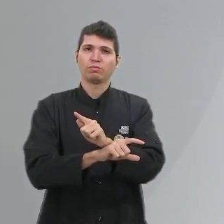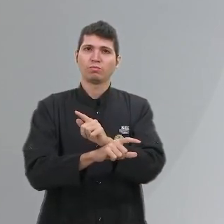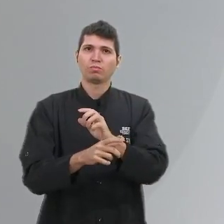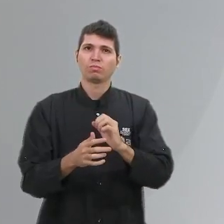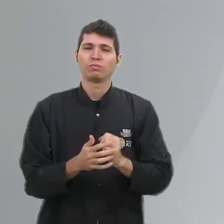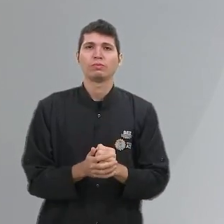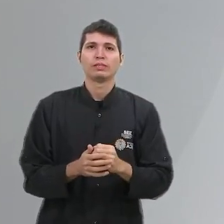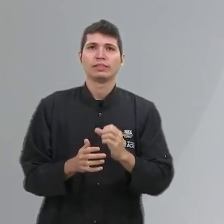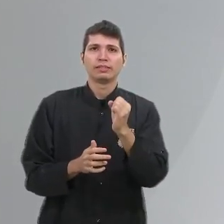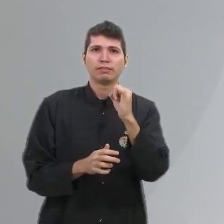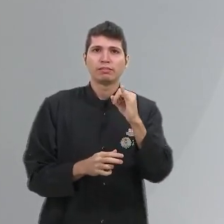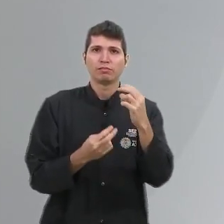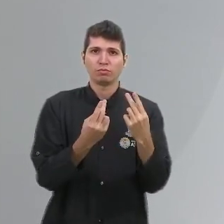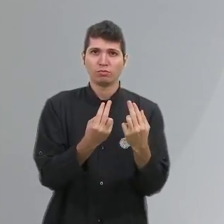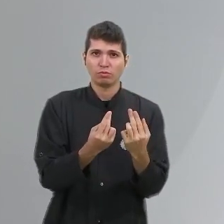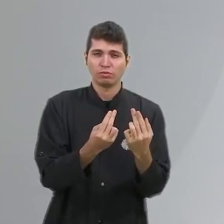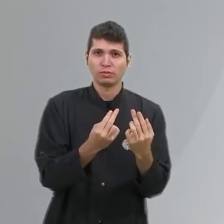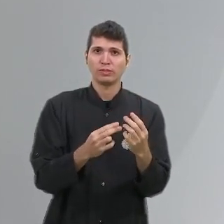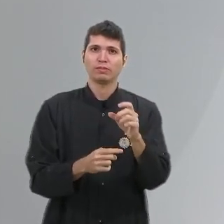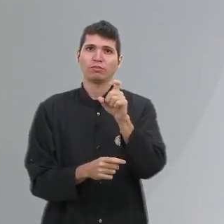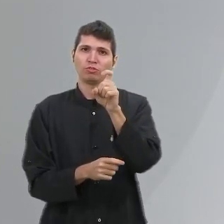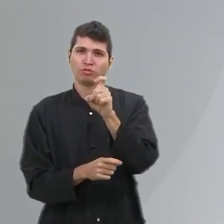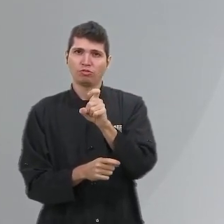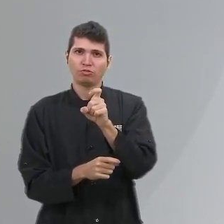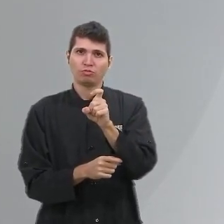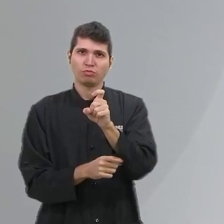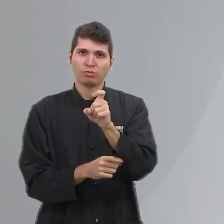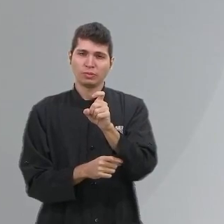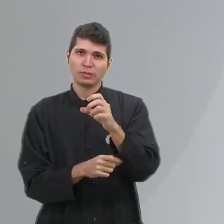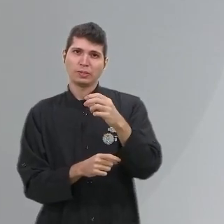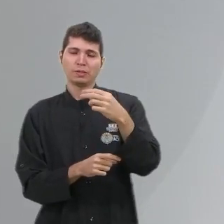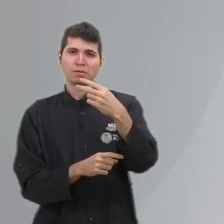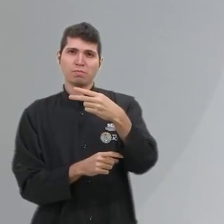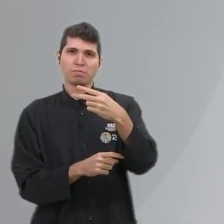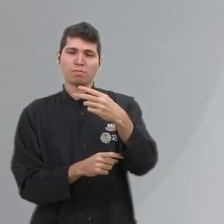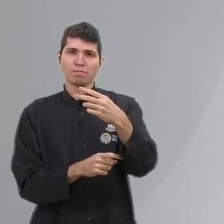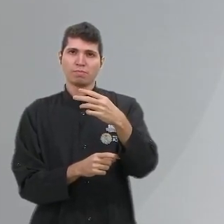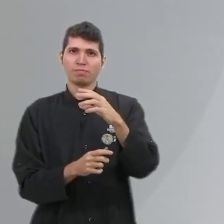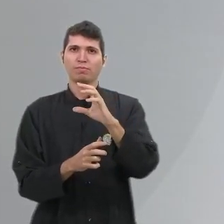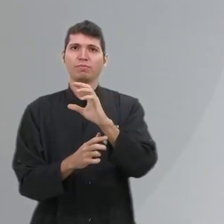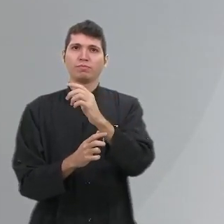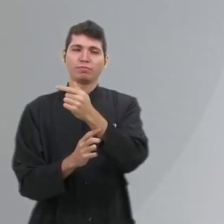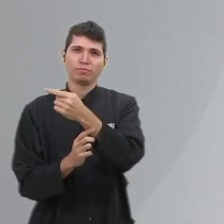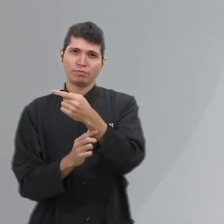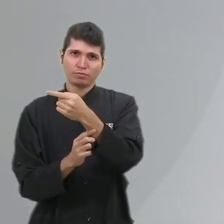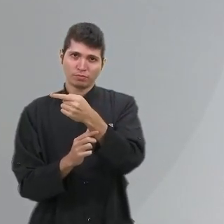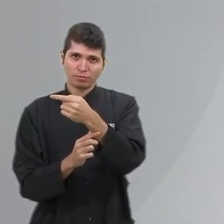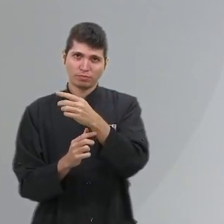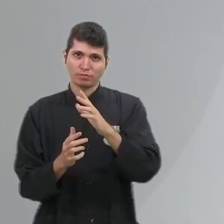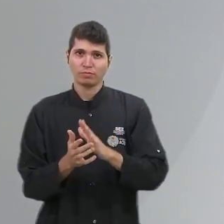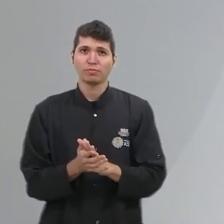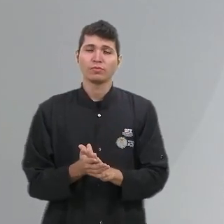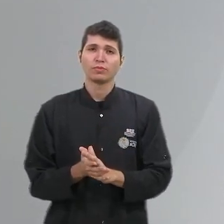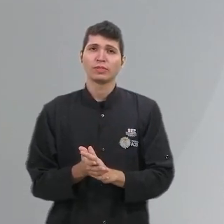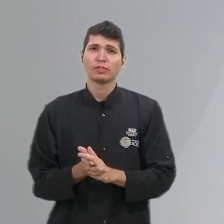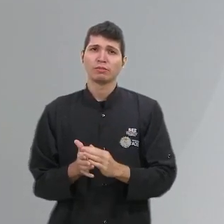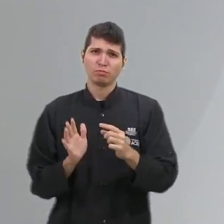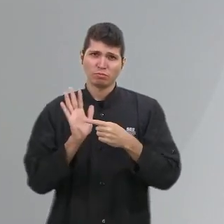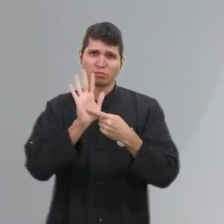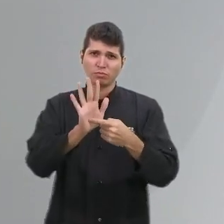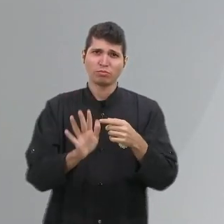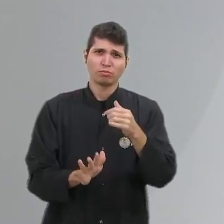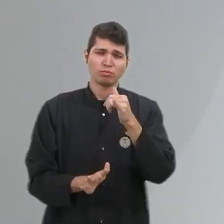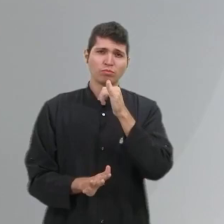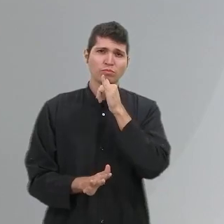atribuir o quê? Um x' igual a x duas linhas. Vocês vão ver lá no cálculo, vai aparecer apenas uma resposta, tá bom? Porque eles coincidem, ok?